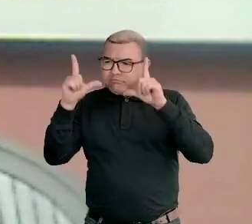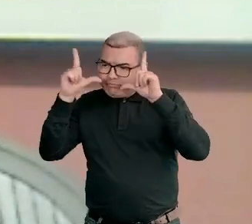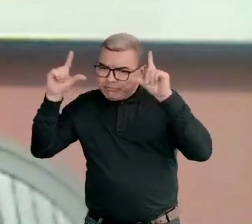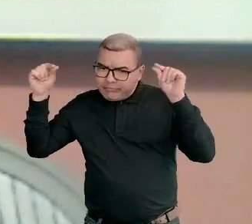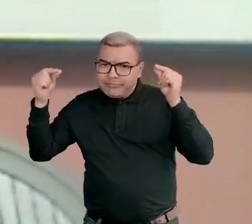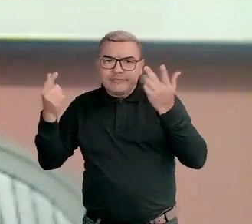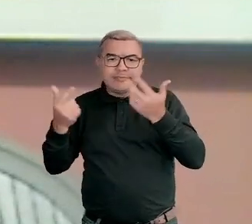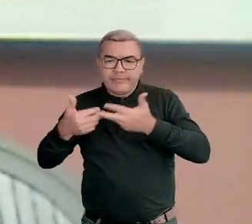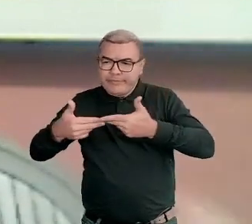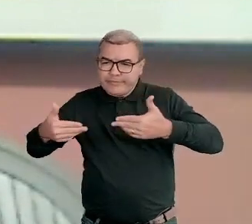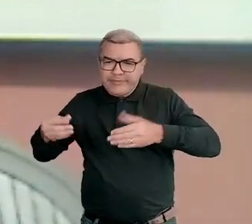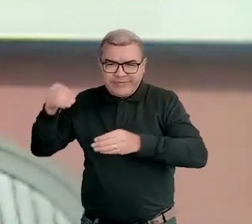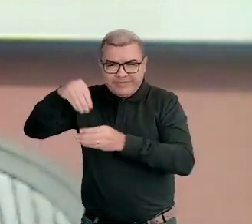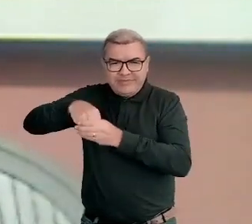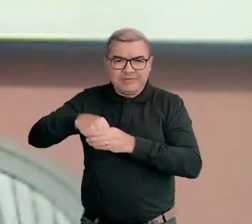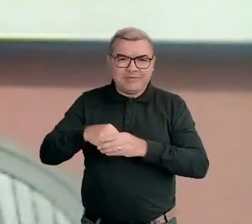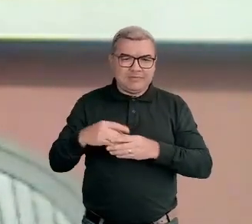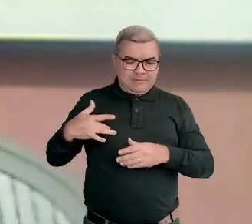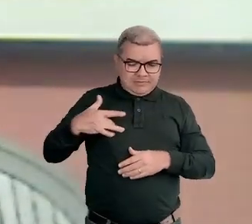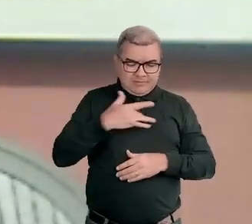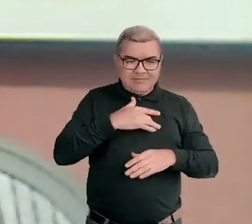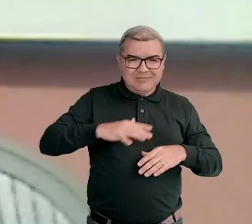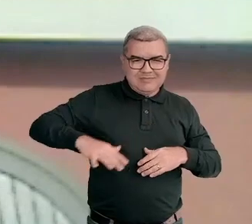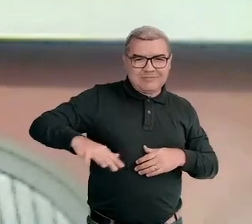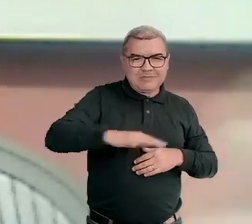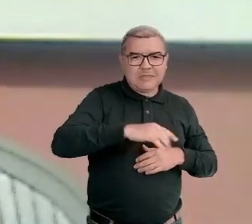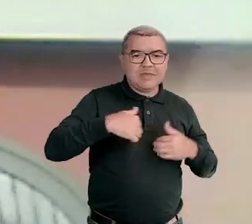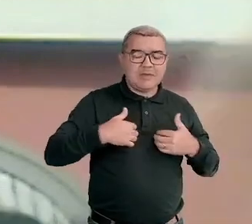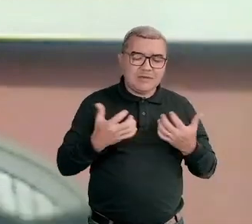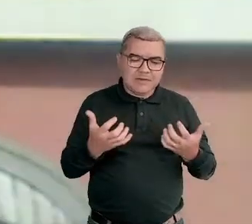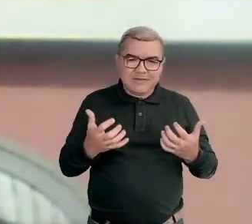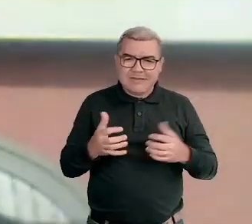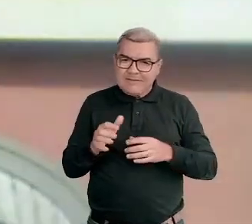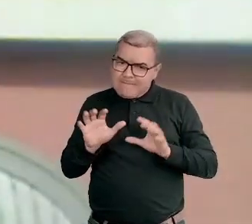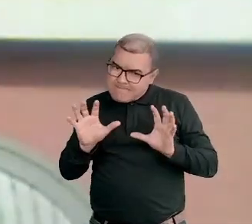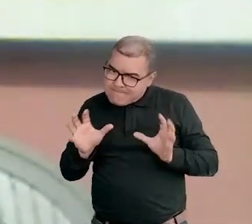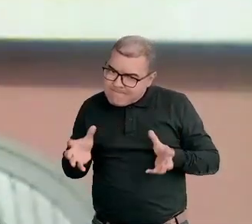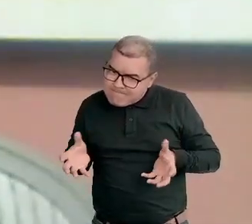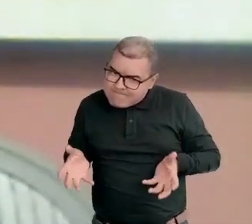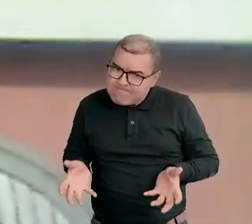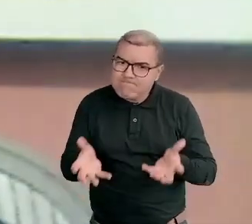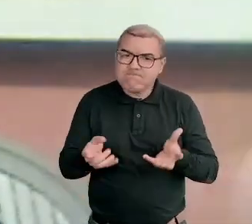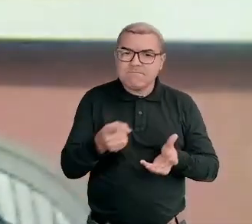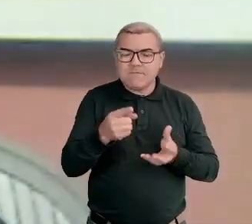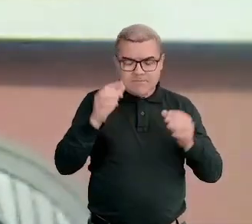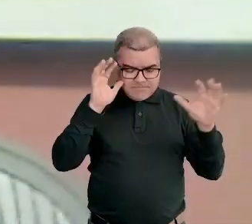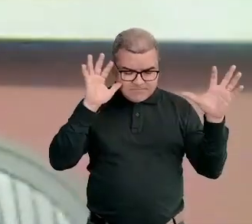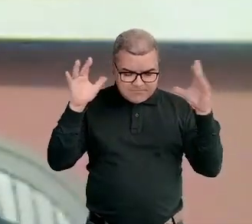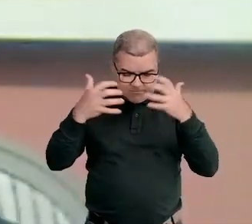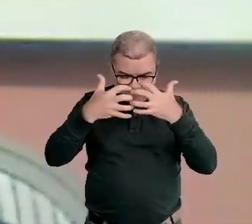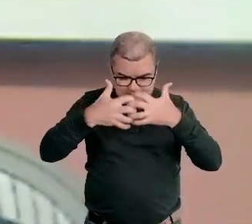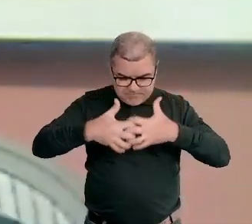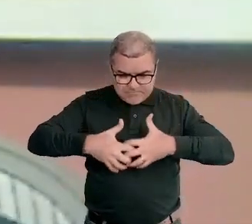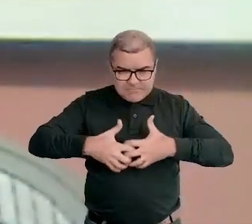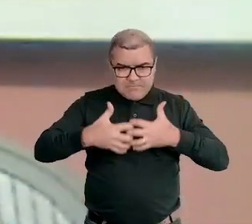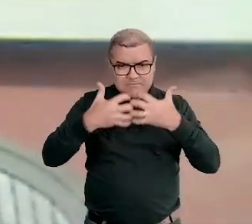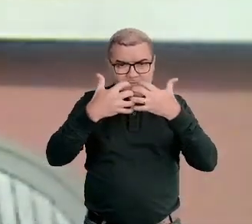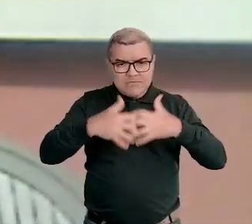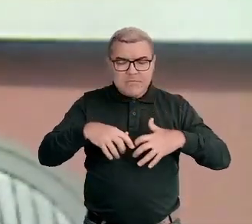queria fazer quase que uma reflexão, e uma reflexão que provoca reflexão, Arnaldo, sem